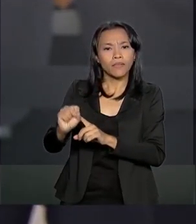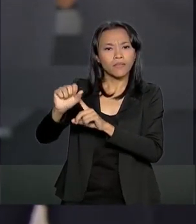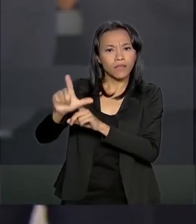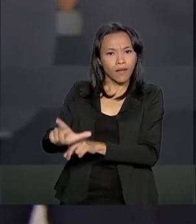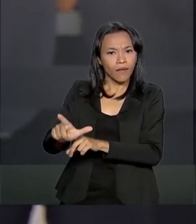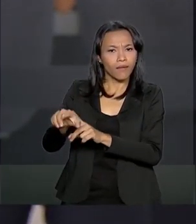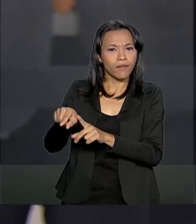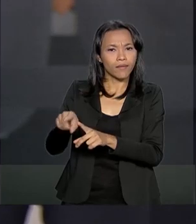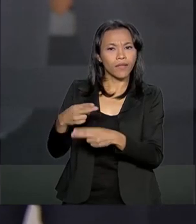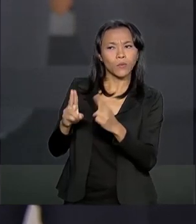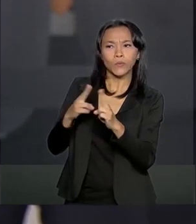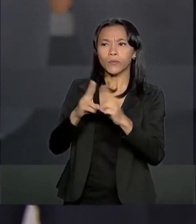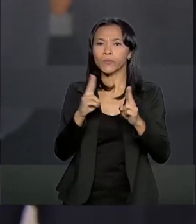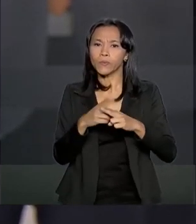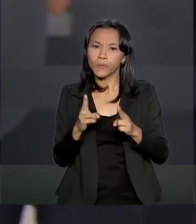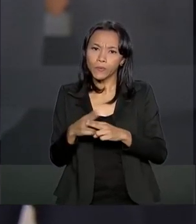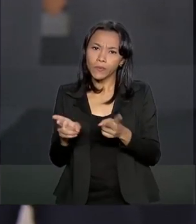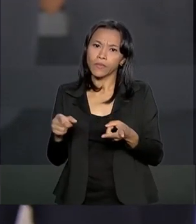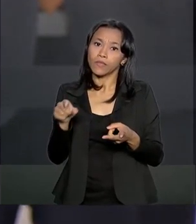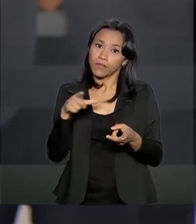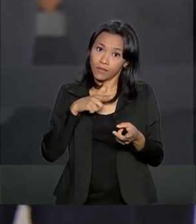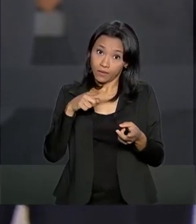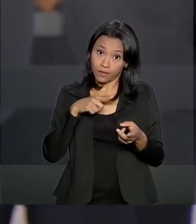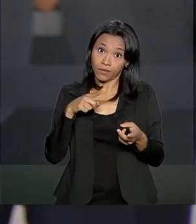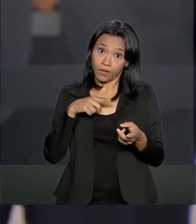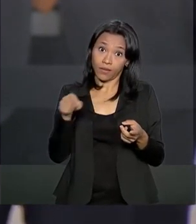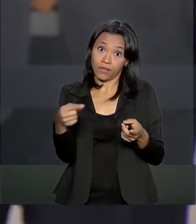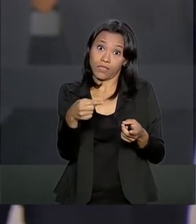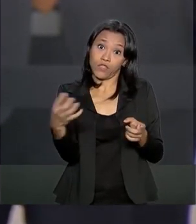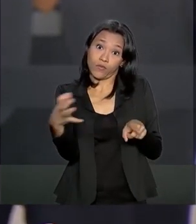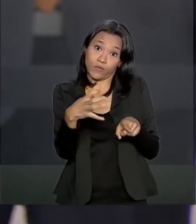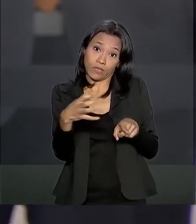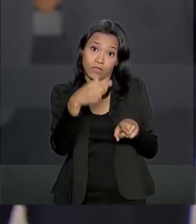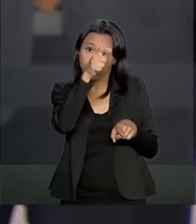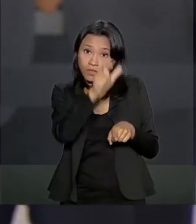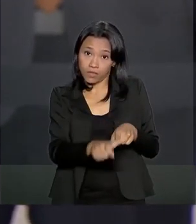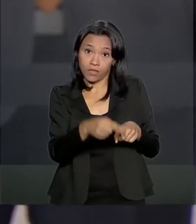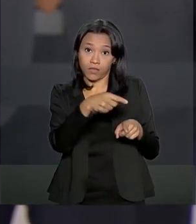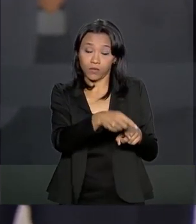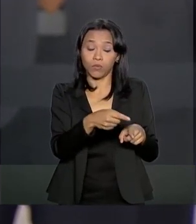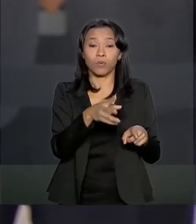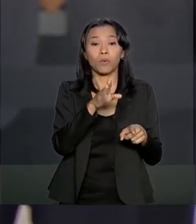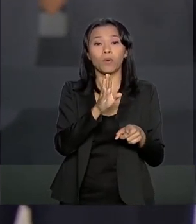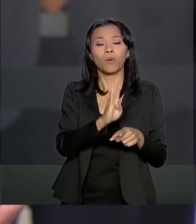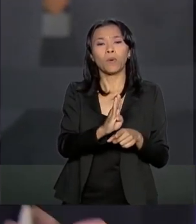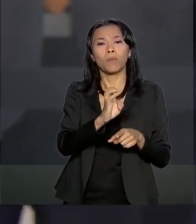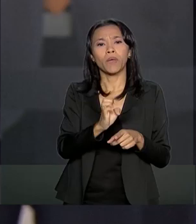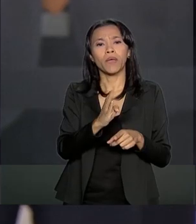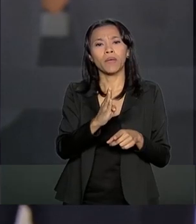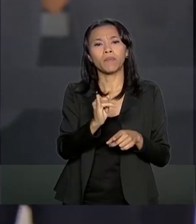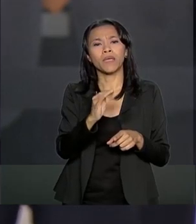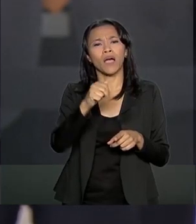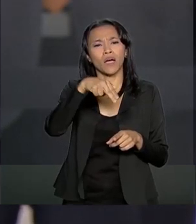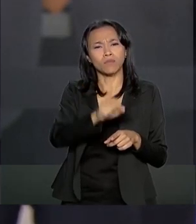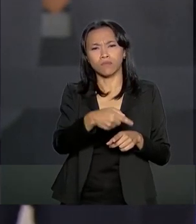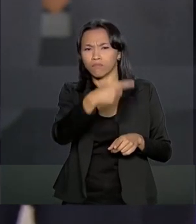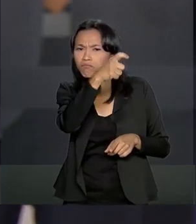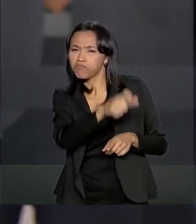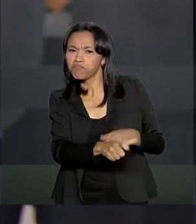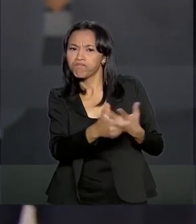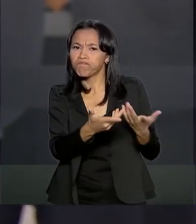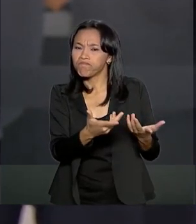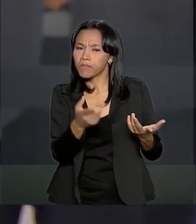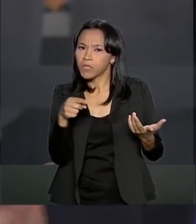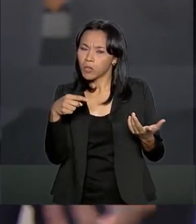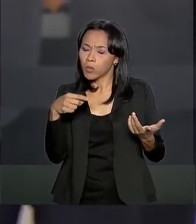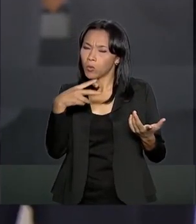do ministro da Secretaria-Geral da Presidência, Gustavo Bebiano. Gostaria de saber se o presidente Bolsonaro está empenhado